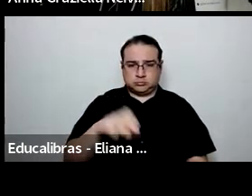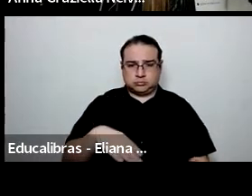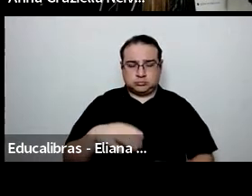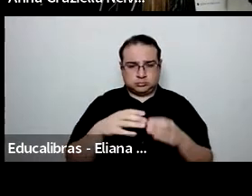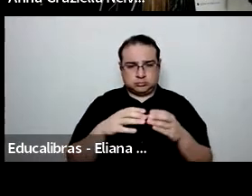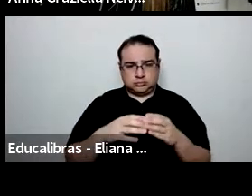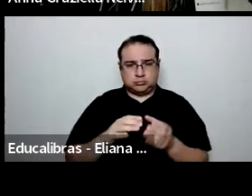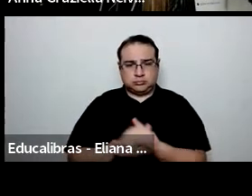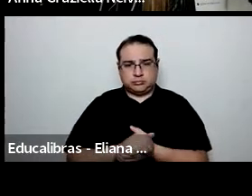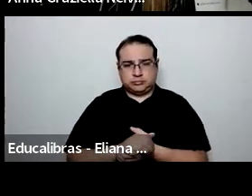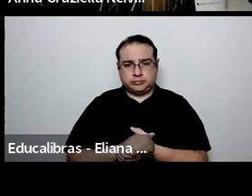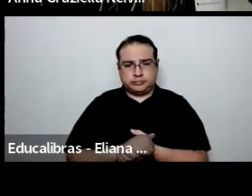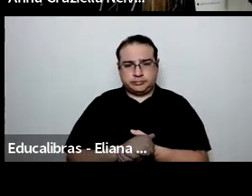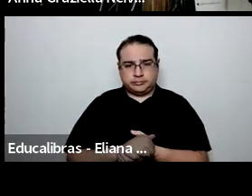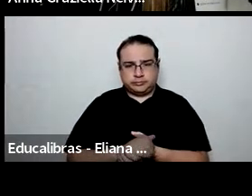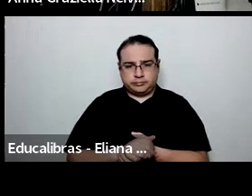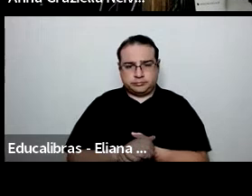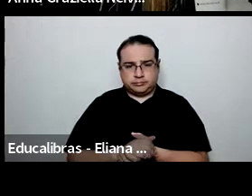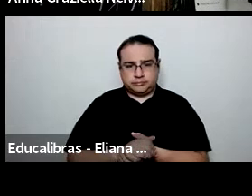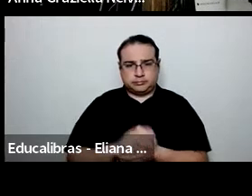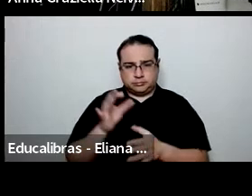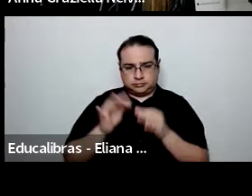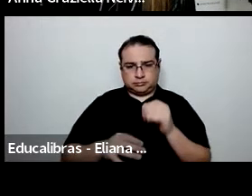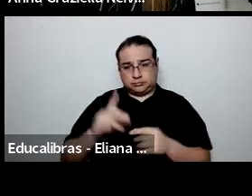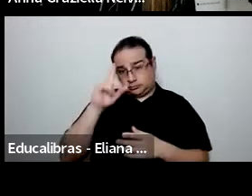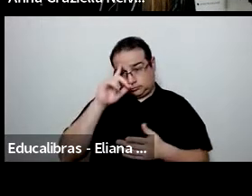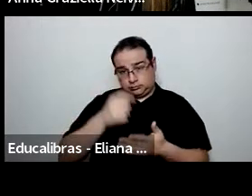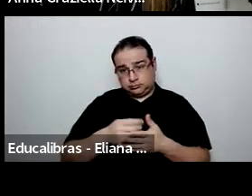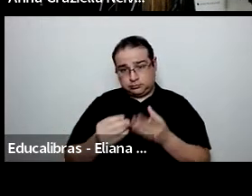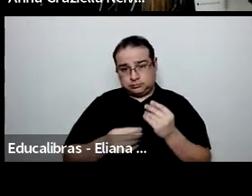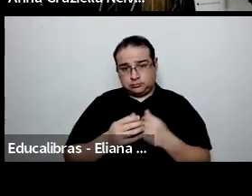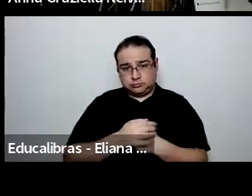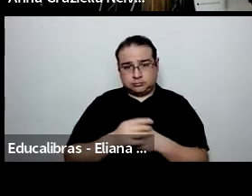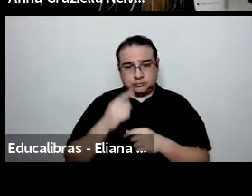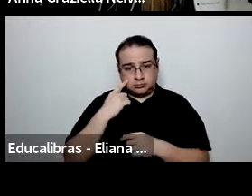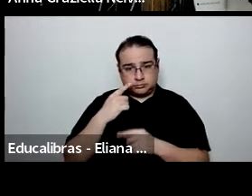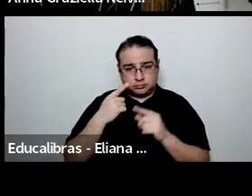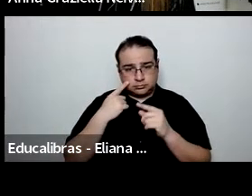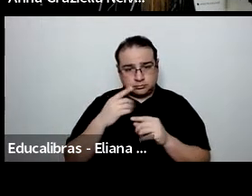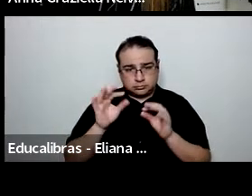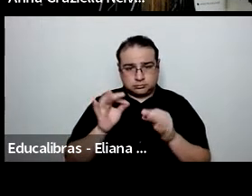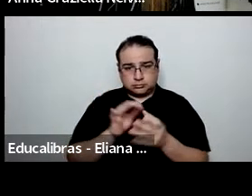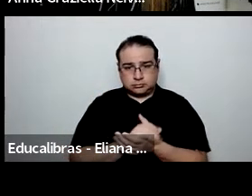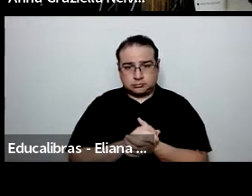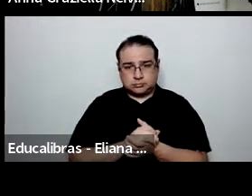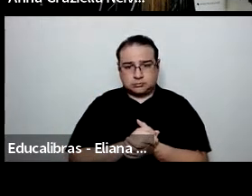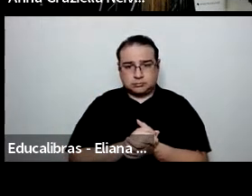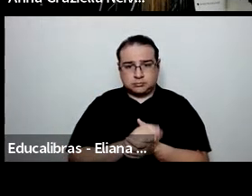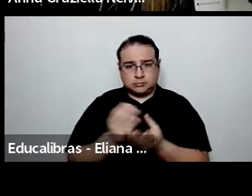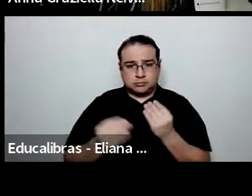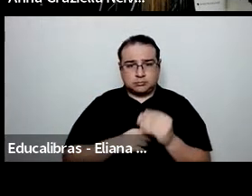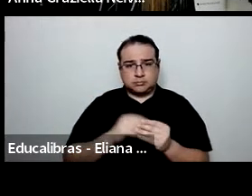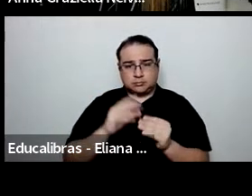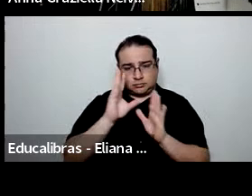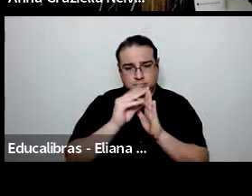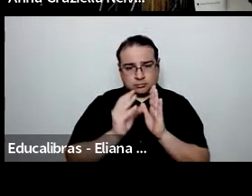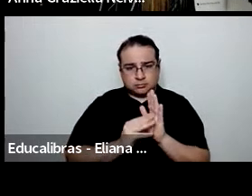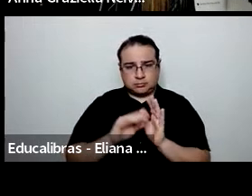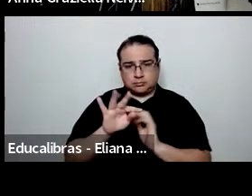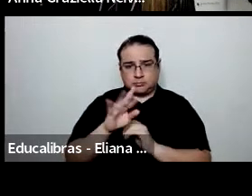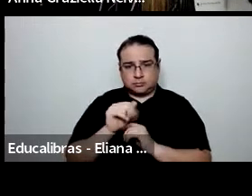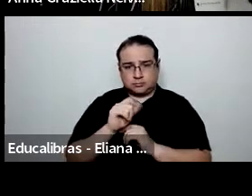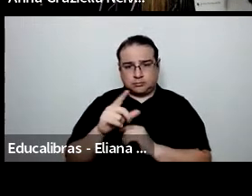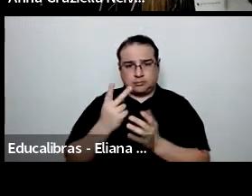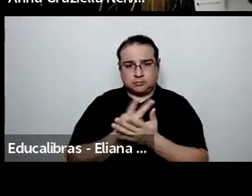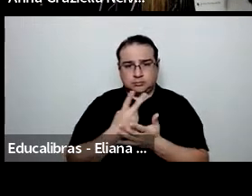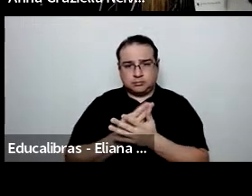e o juiz sentenciante bem observou é o conteúdo eleitoral